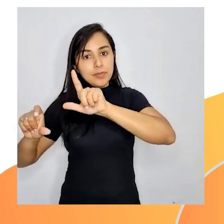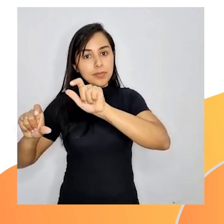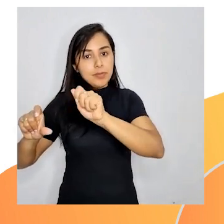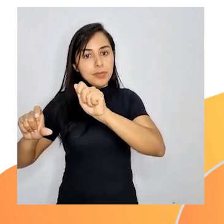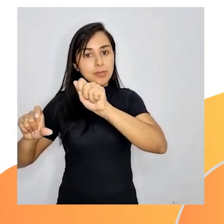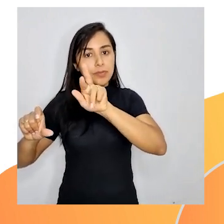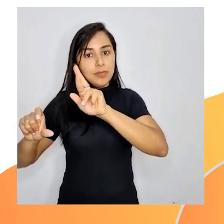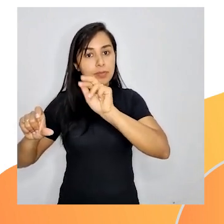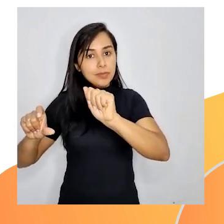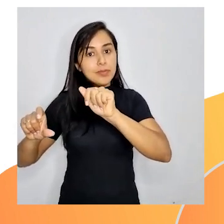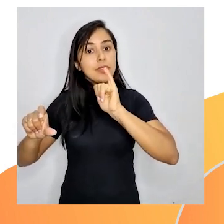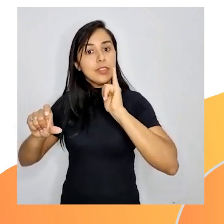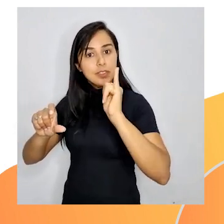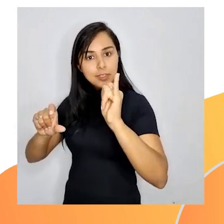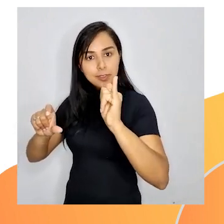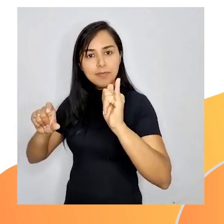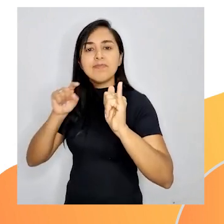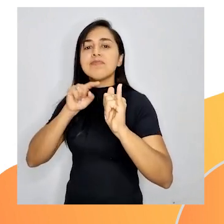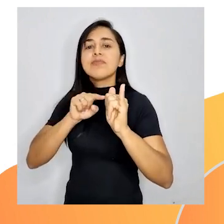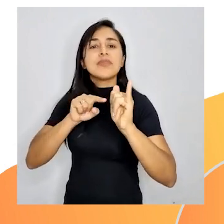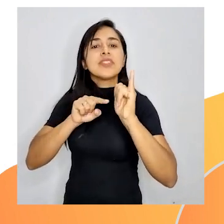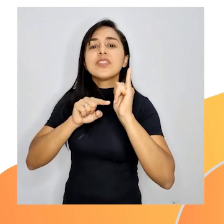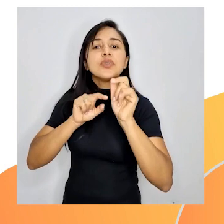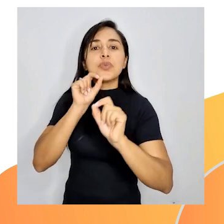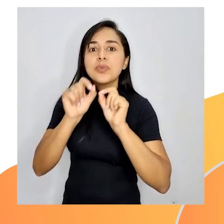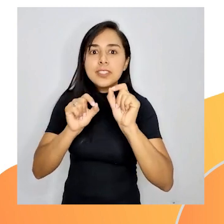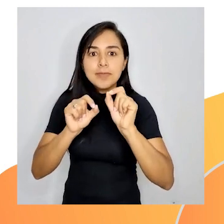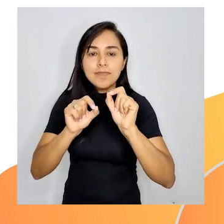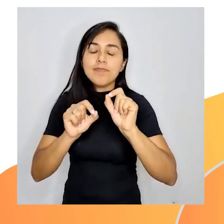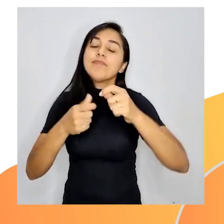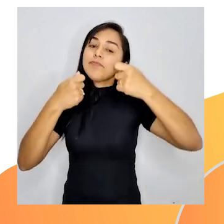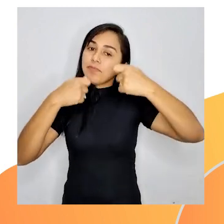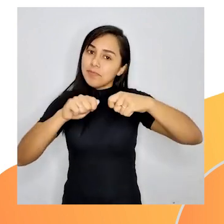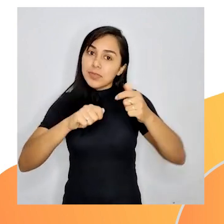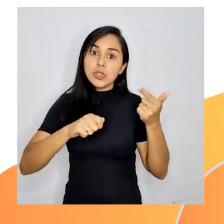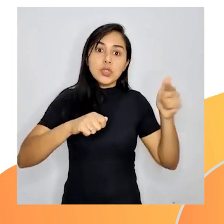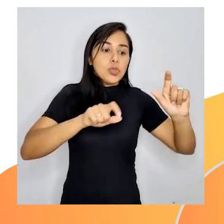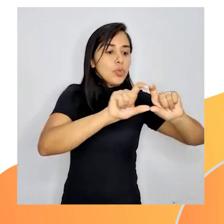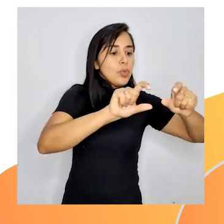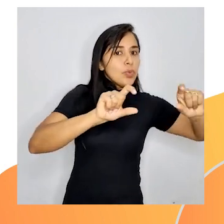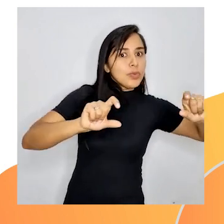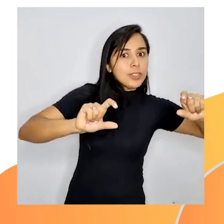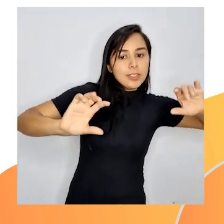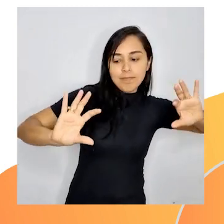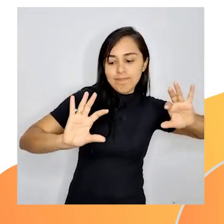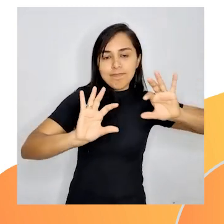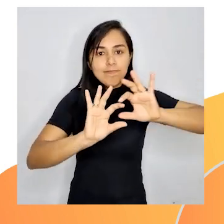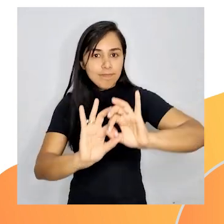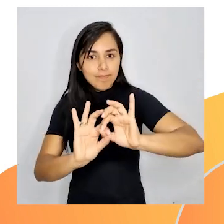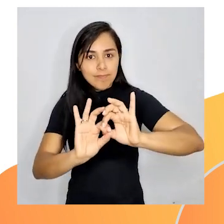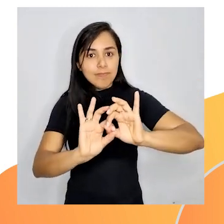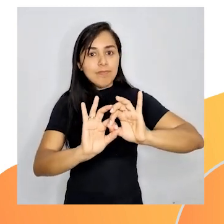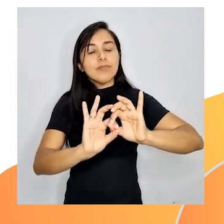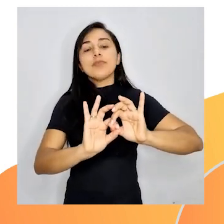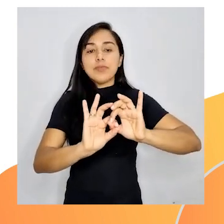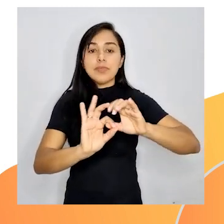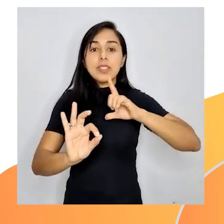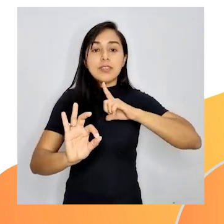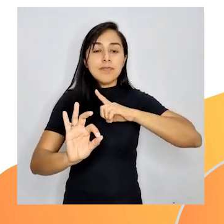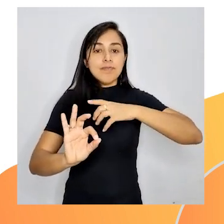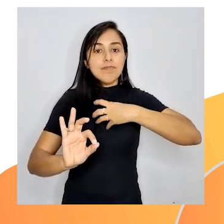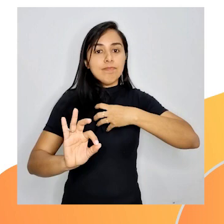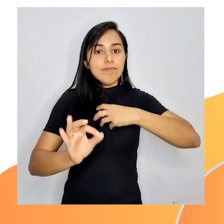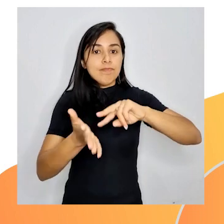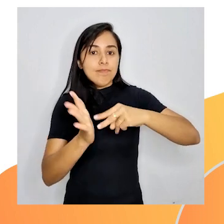próxima oração, certo? E o que há entre elas é o que a gente chama de conjunção integrante. Ela que